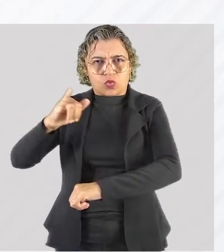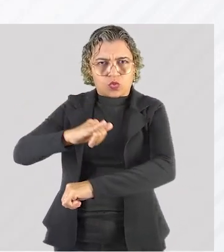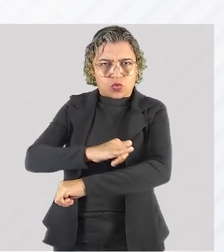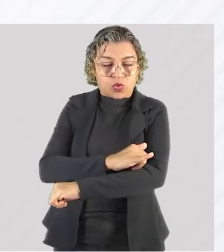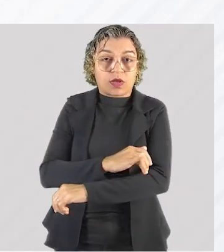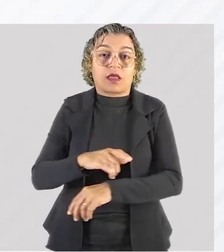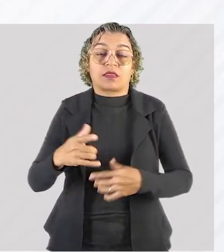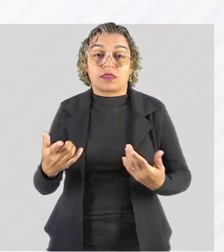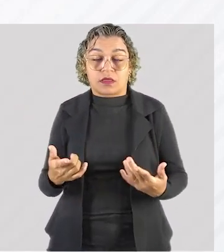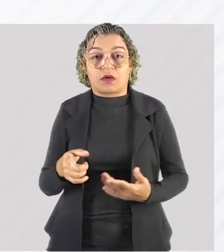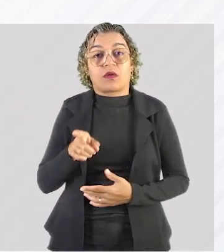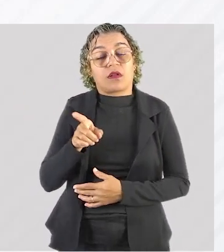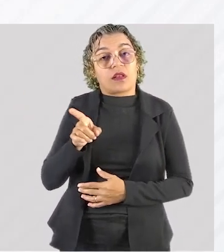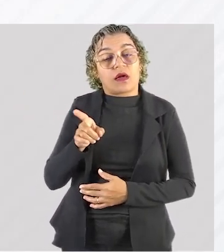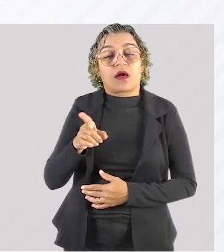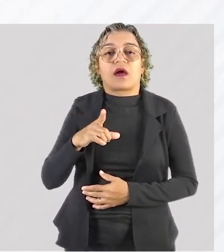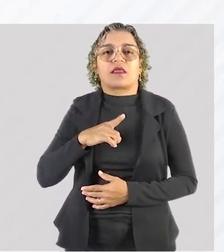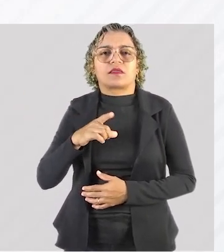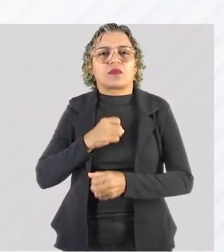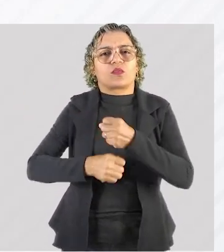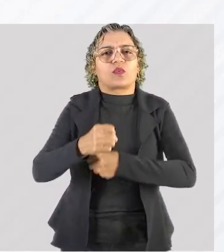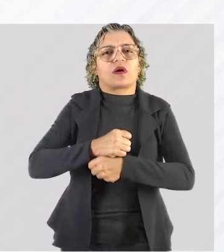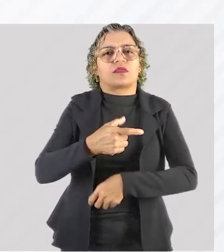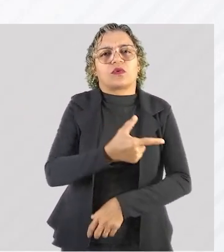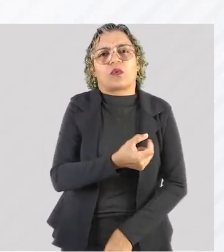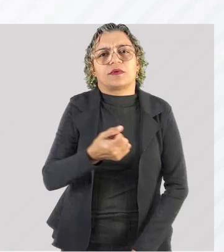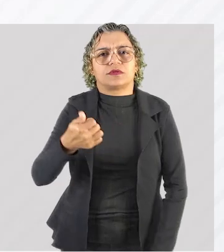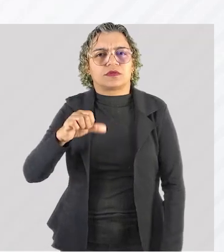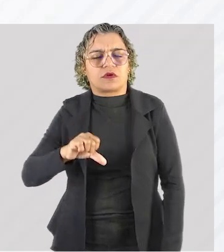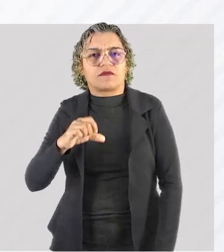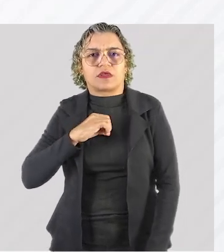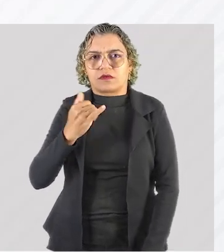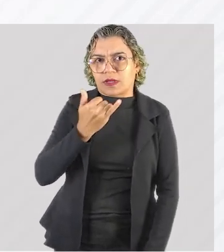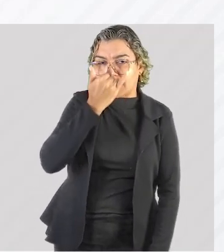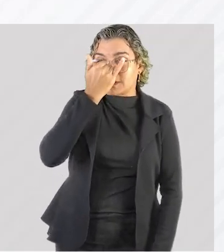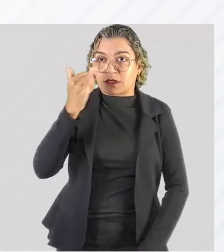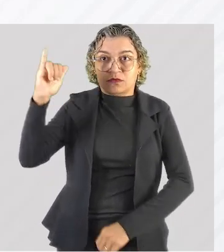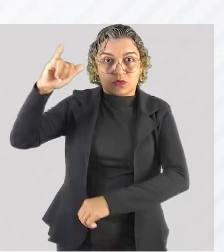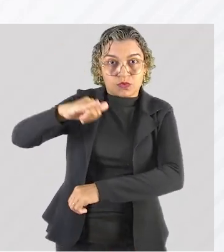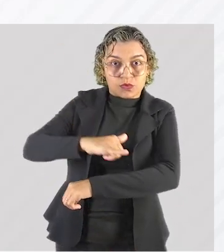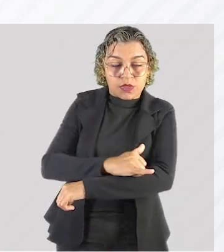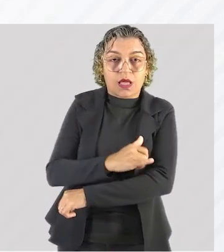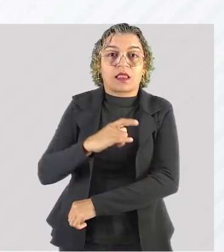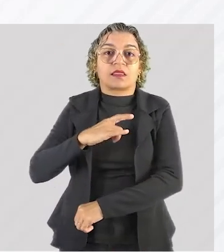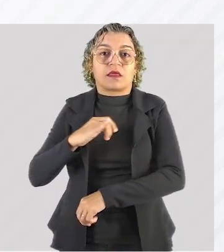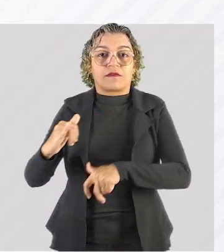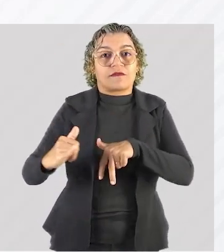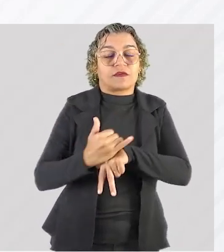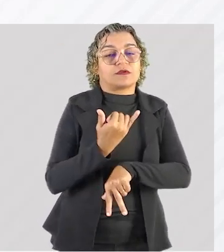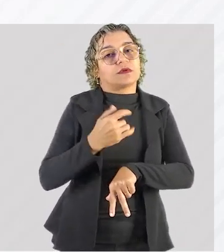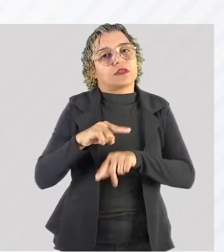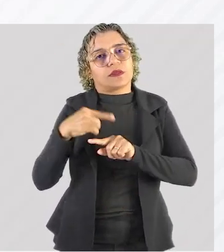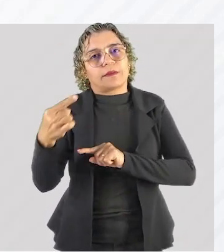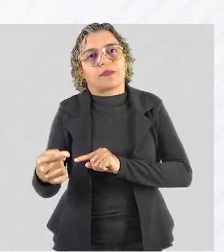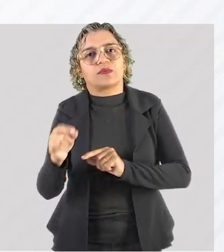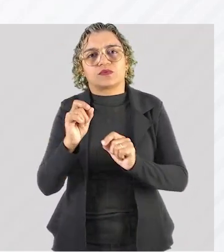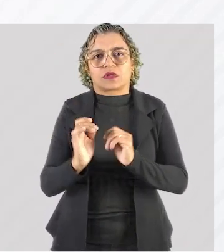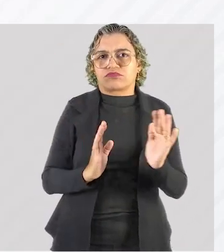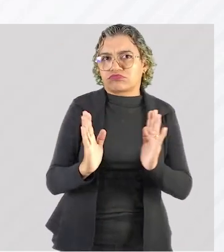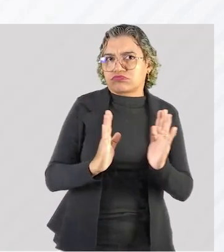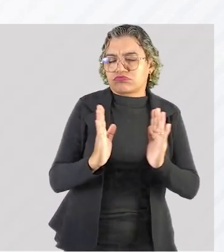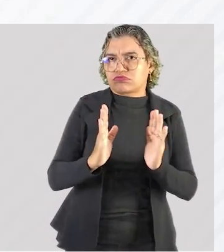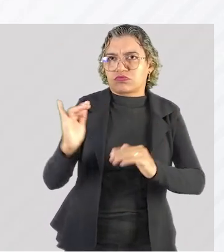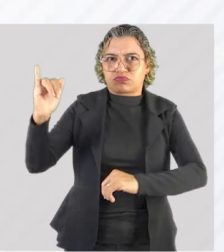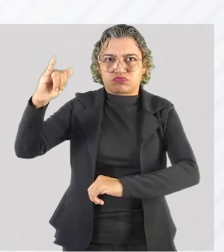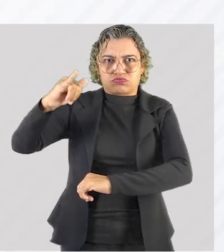Boeing, realizado em 2009, grande parte dos acidentes aéreos com vítimas ocorre após iniciar-se a fase